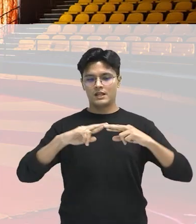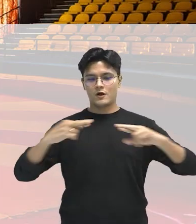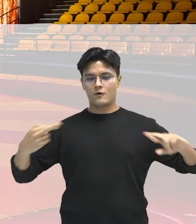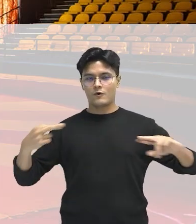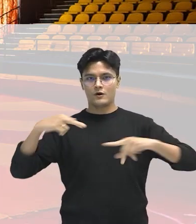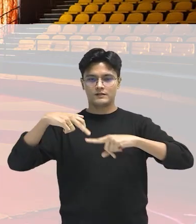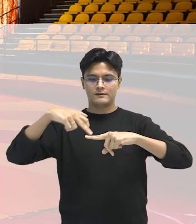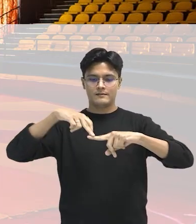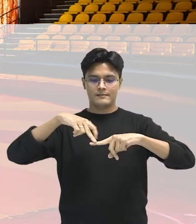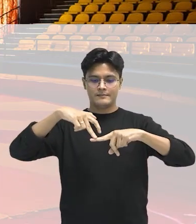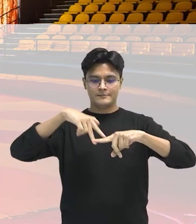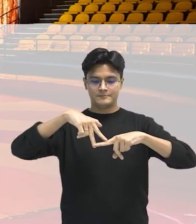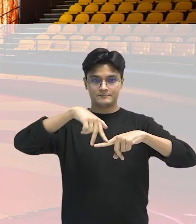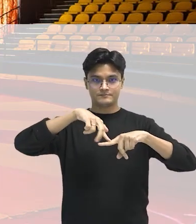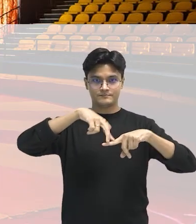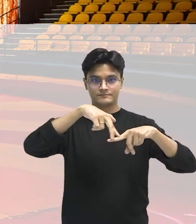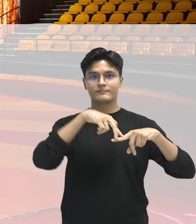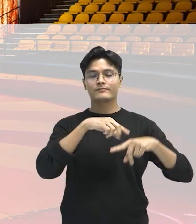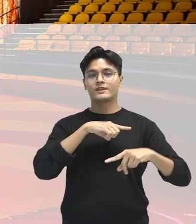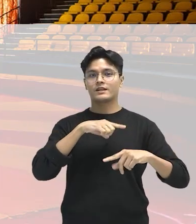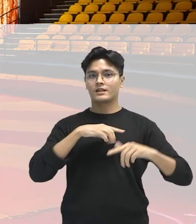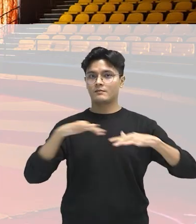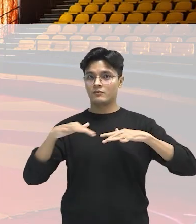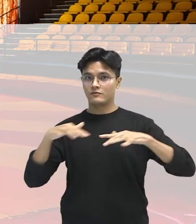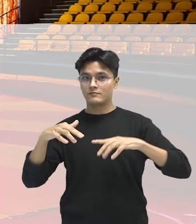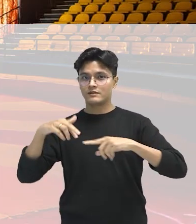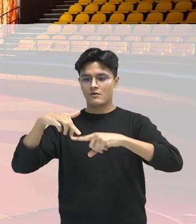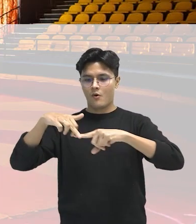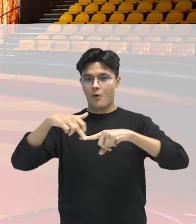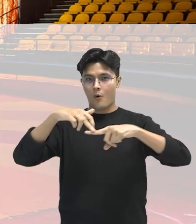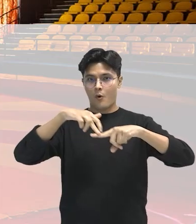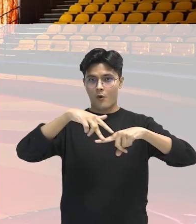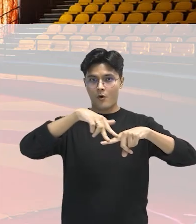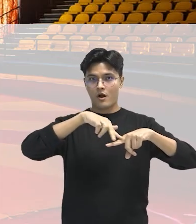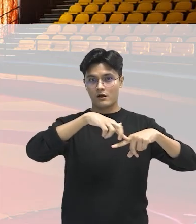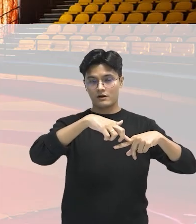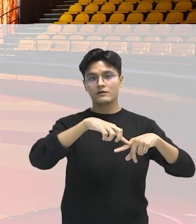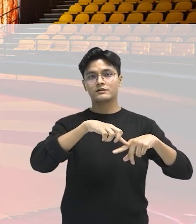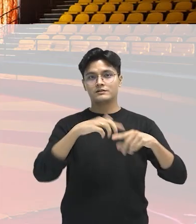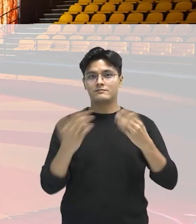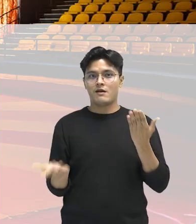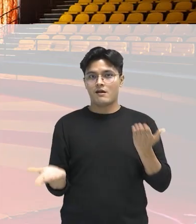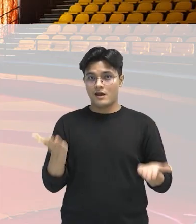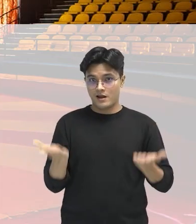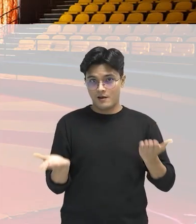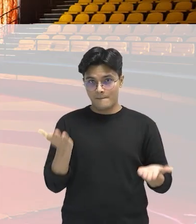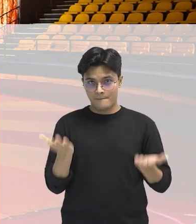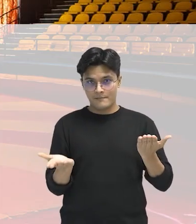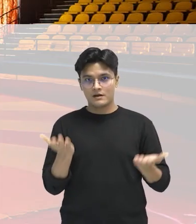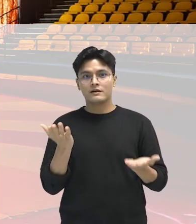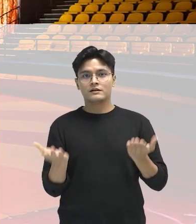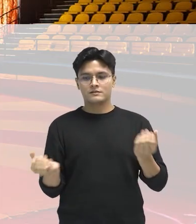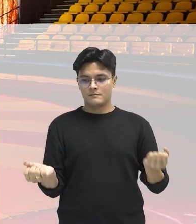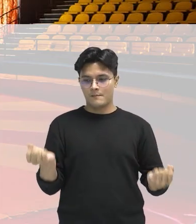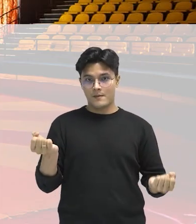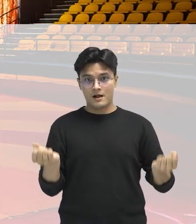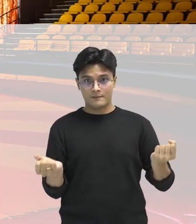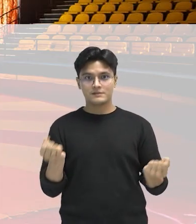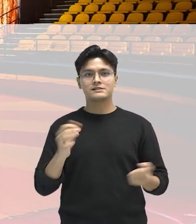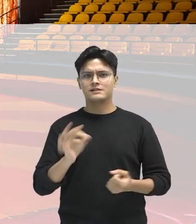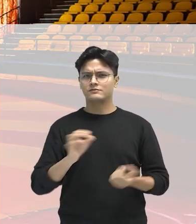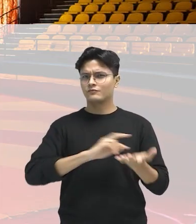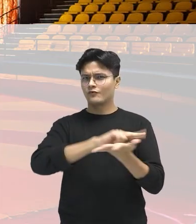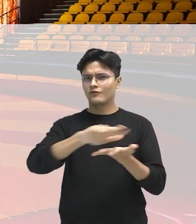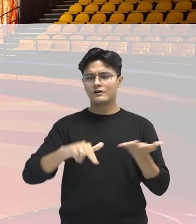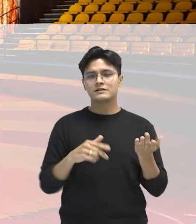bamba. Realiza movimentos como andar pela corda, se equilibrar, dentre outros. Mais uma